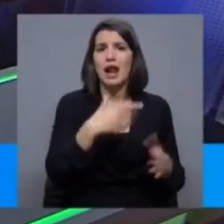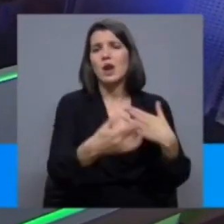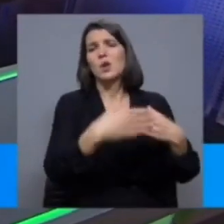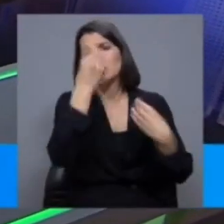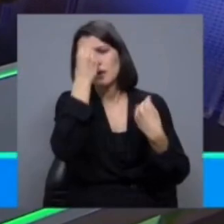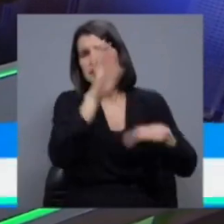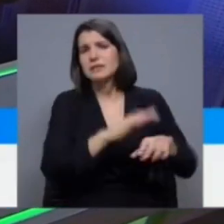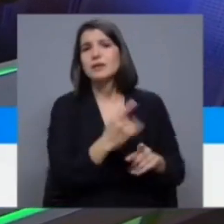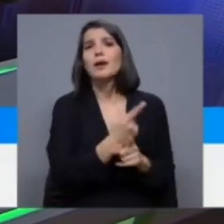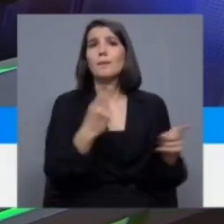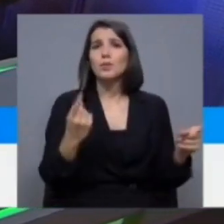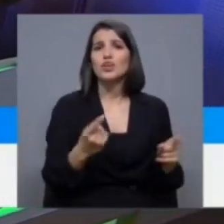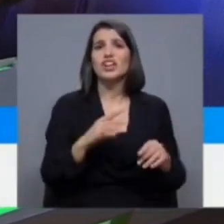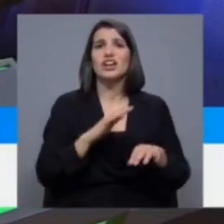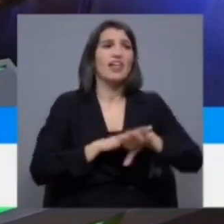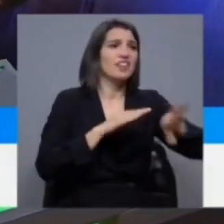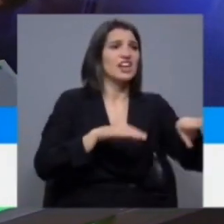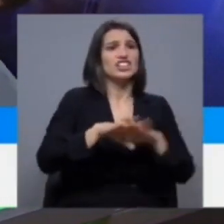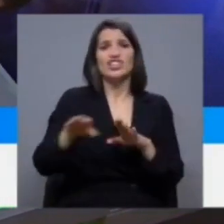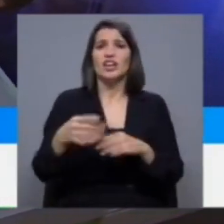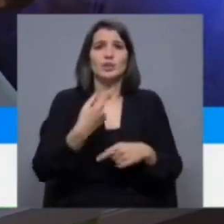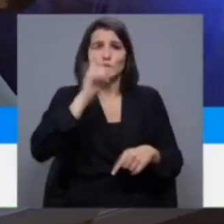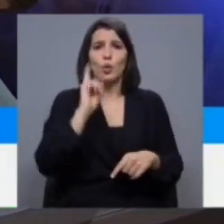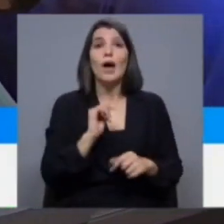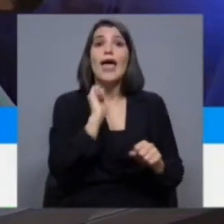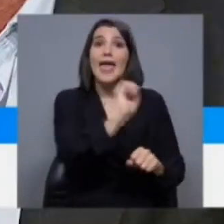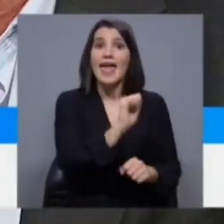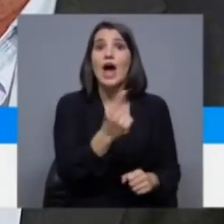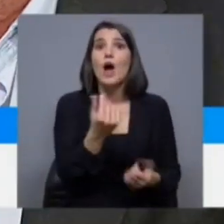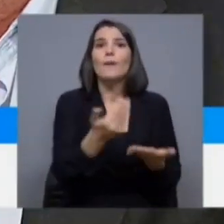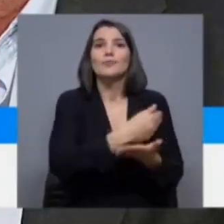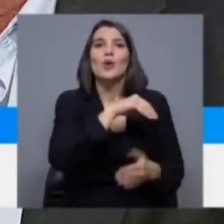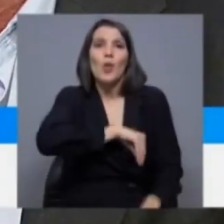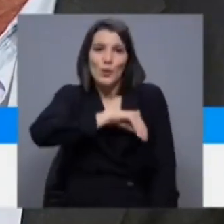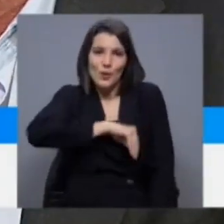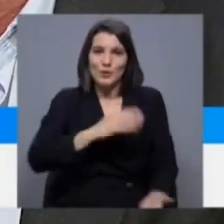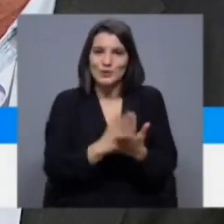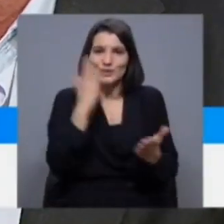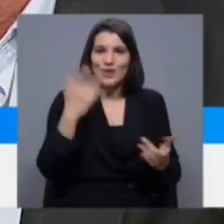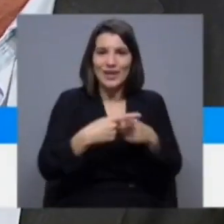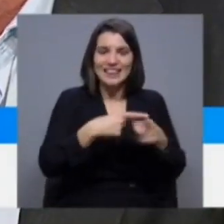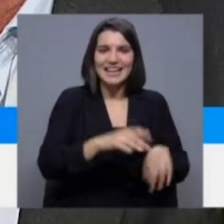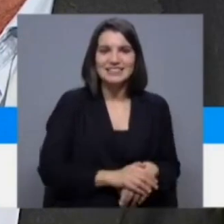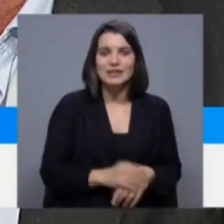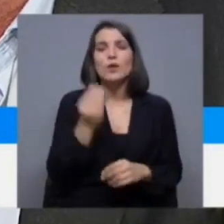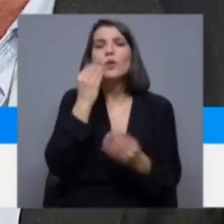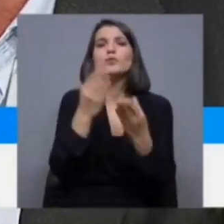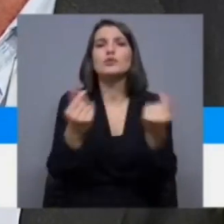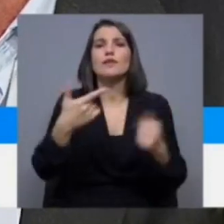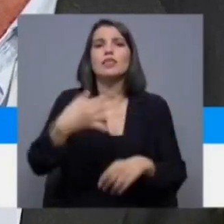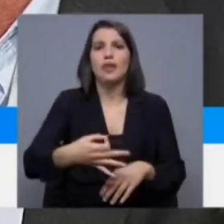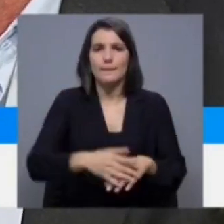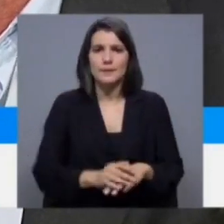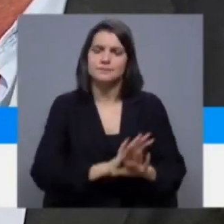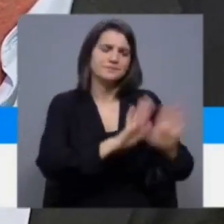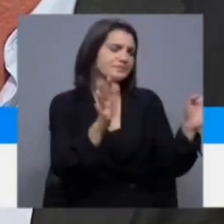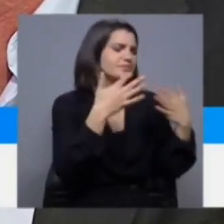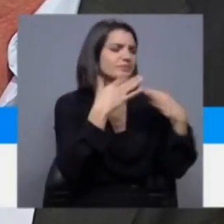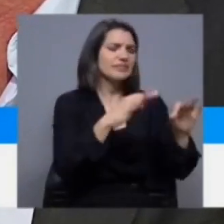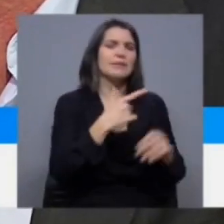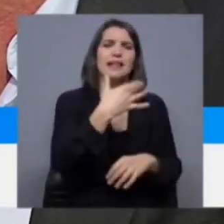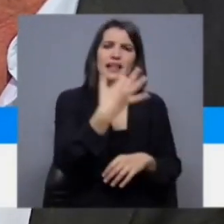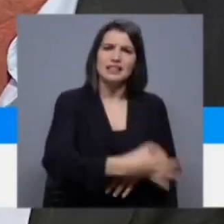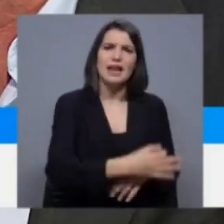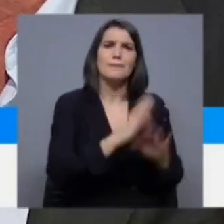nada porque porque você geralmente que eram direita esse legal é do lucro é isso que eles interessam prata símbolos uma